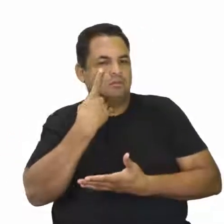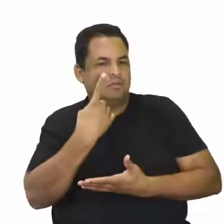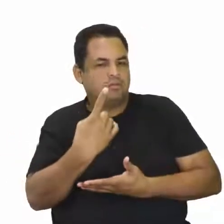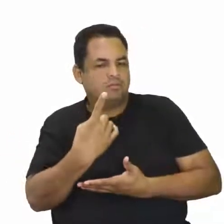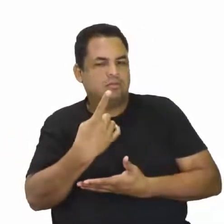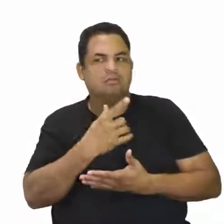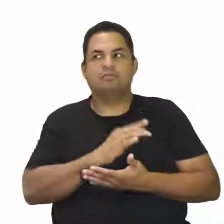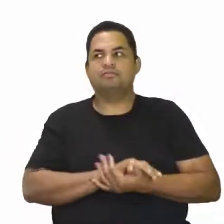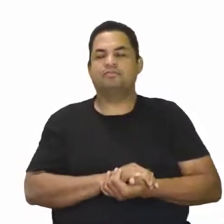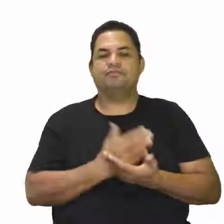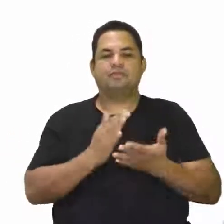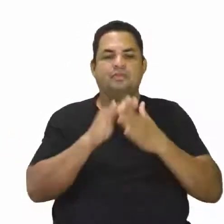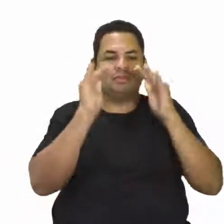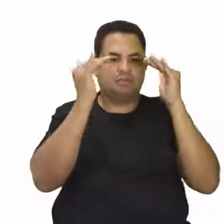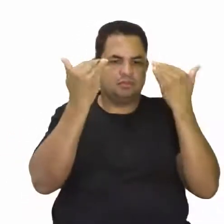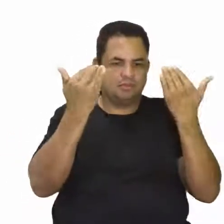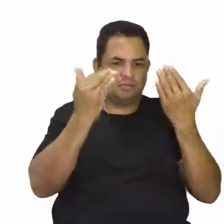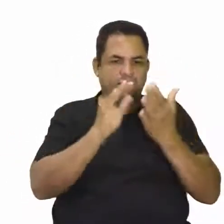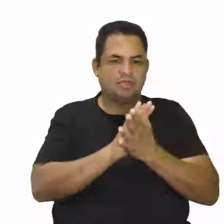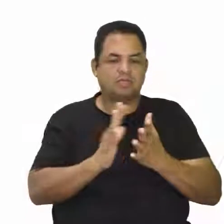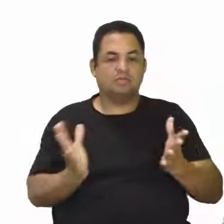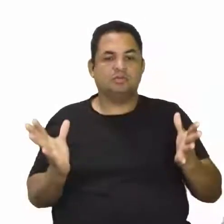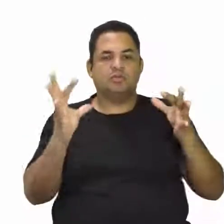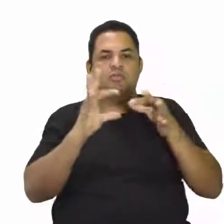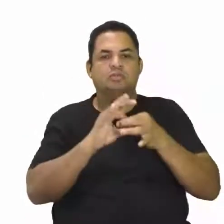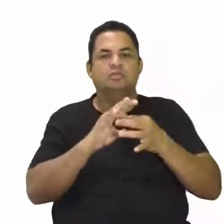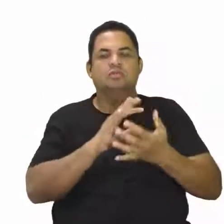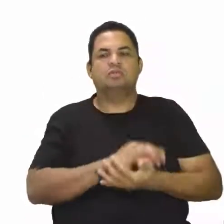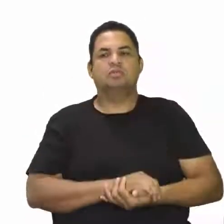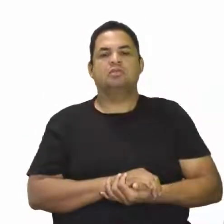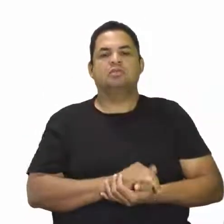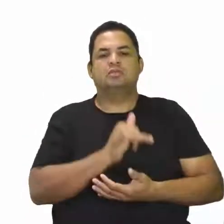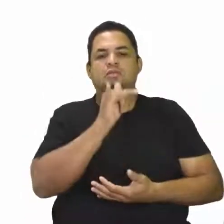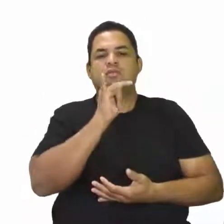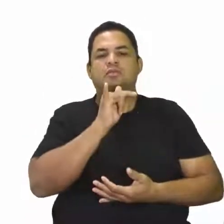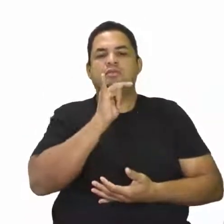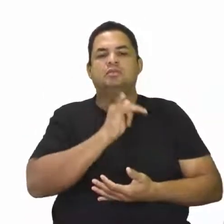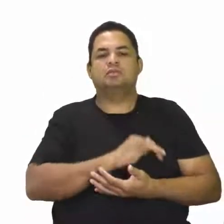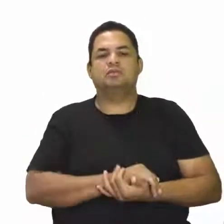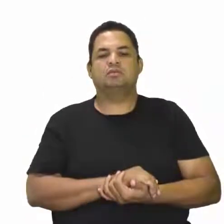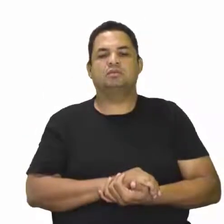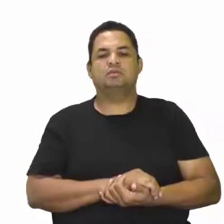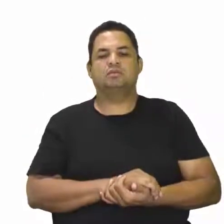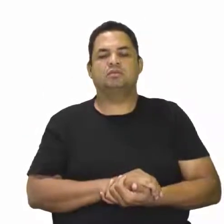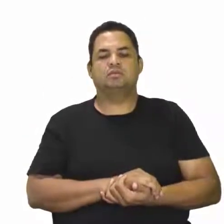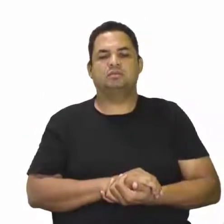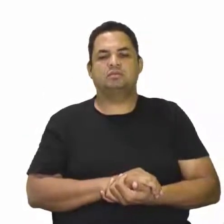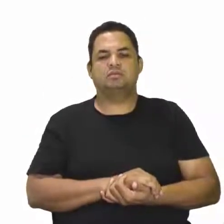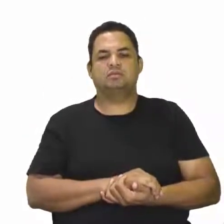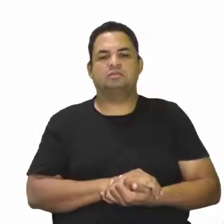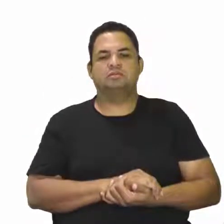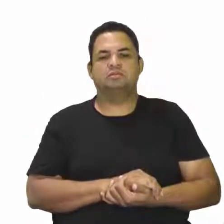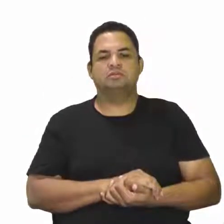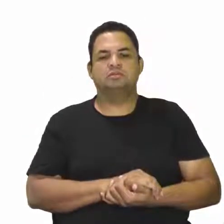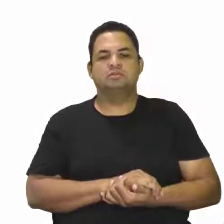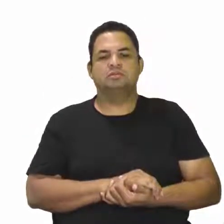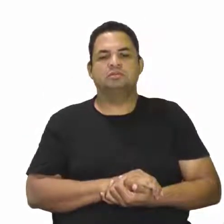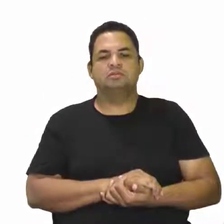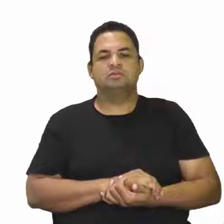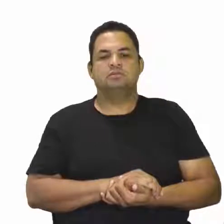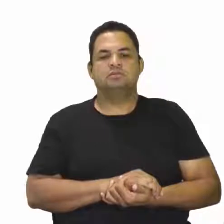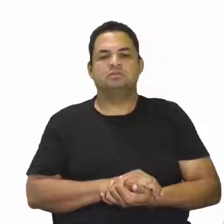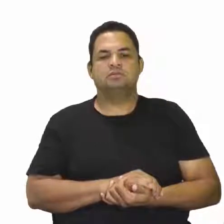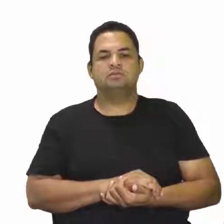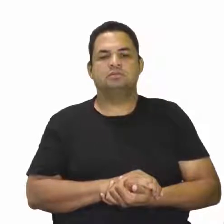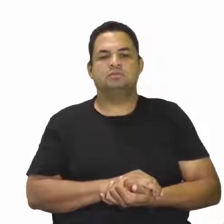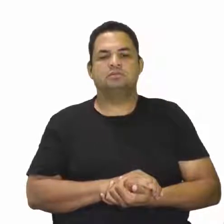observando, é estando atento ao contexto. Isso. Por exemplo, la leche hace bien a los ossos. La